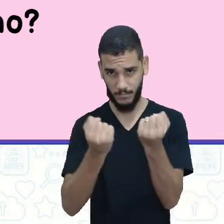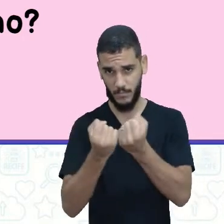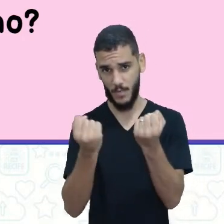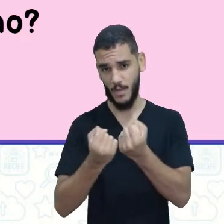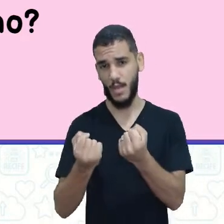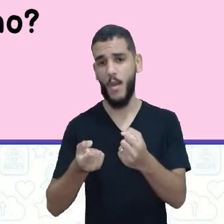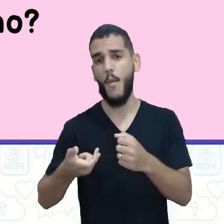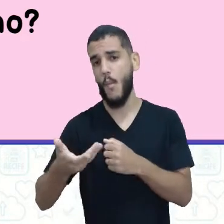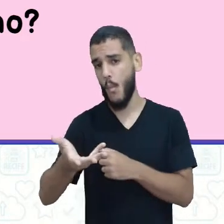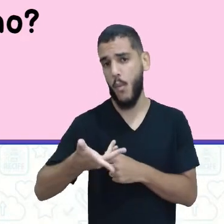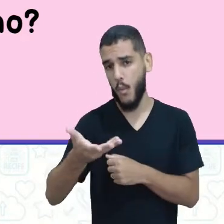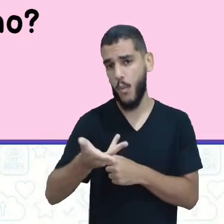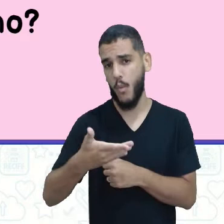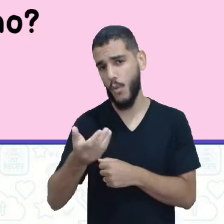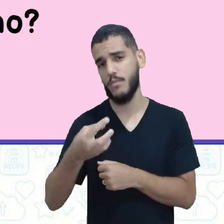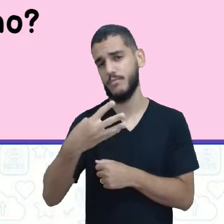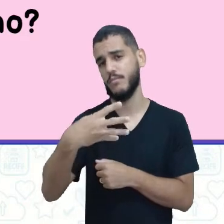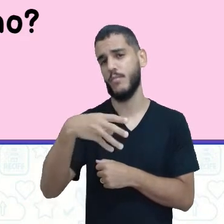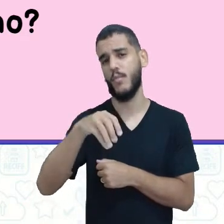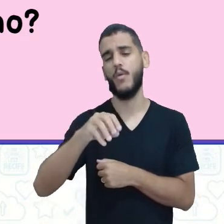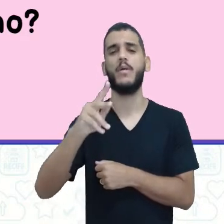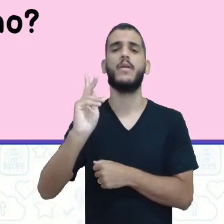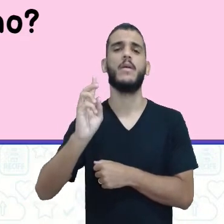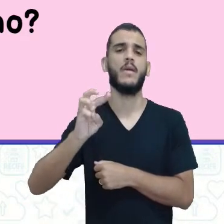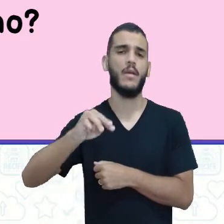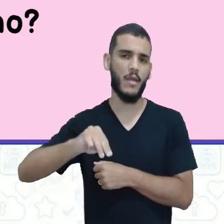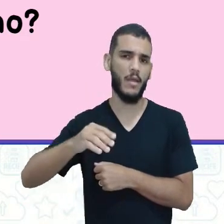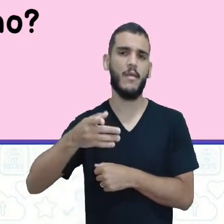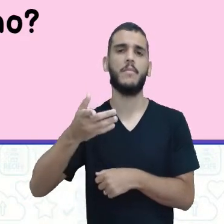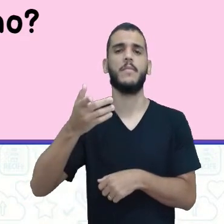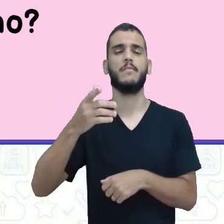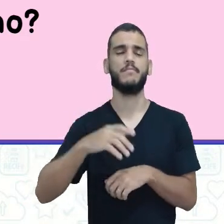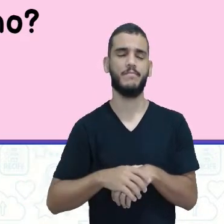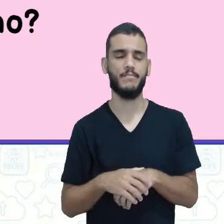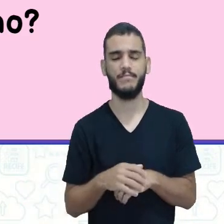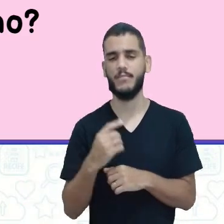hora. A maioria, gente, das vias que tem a